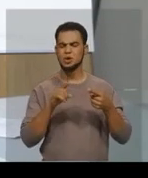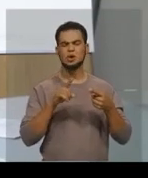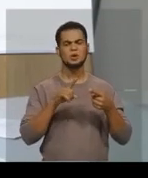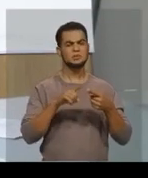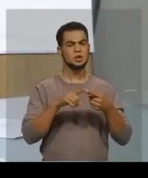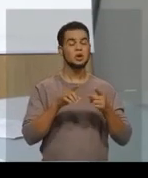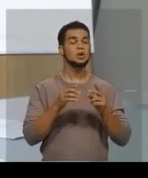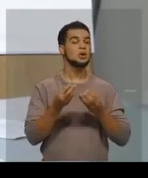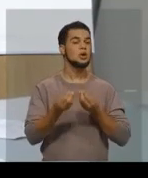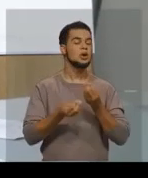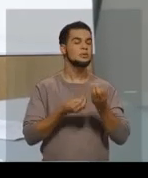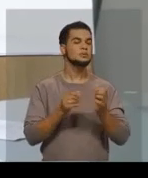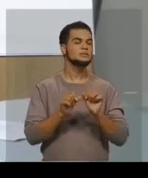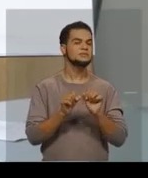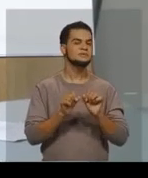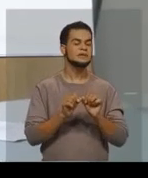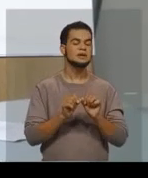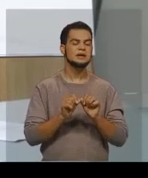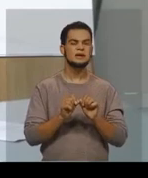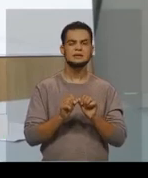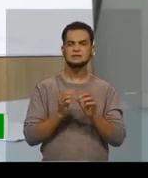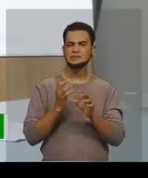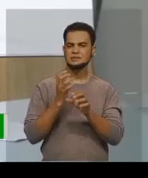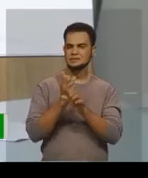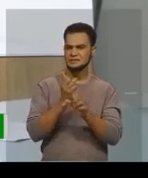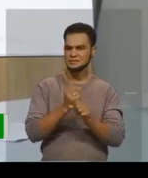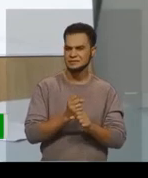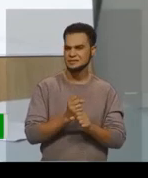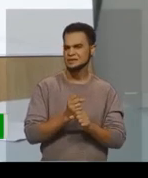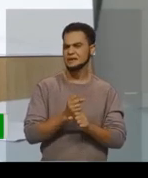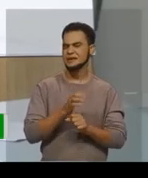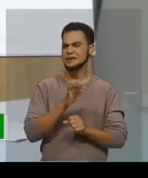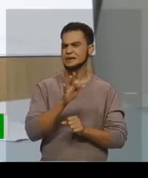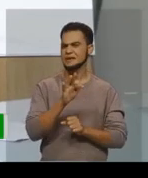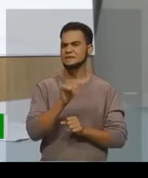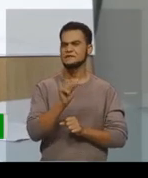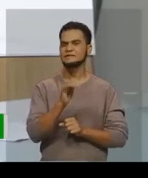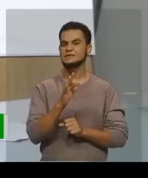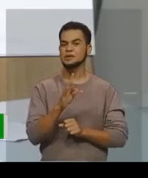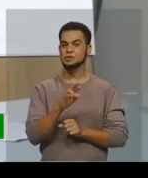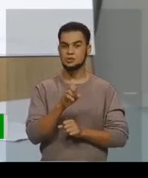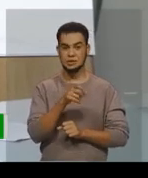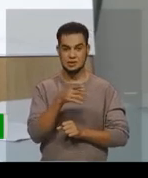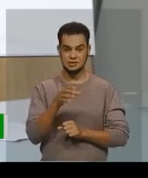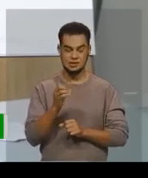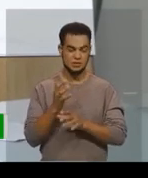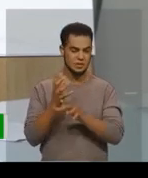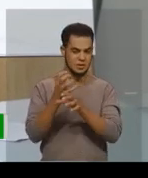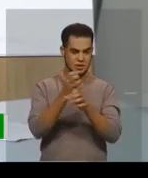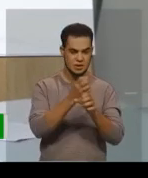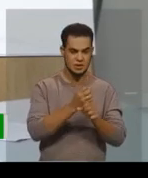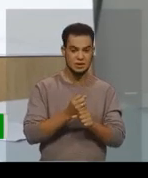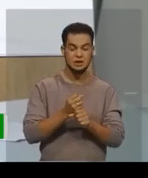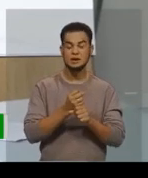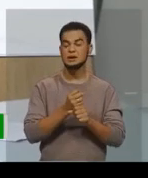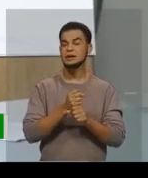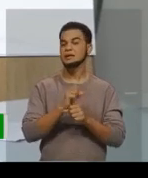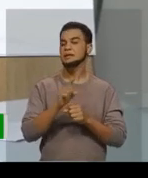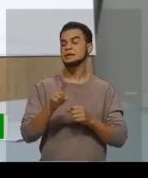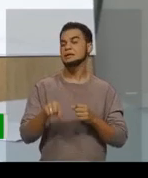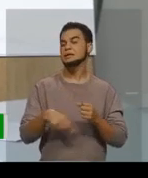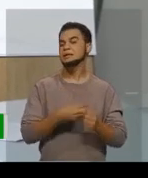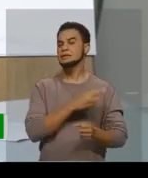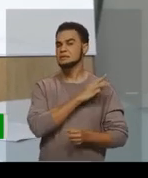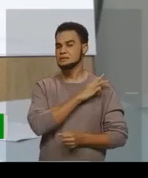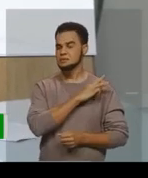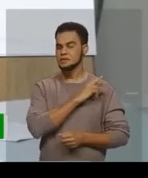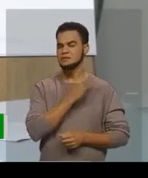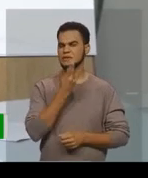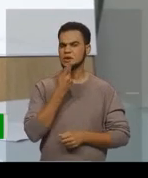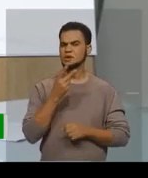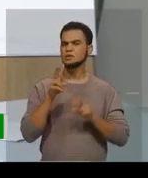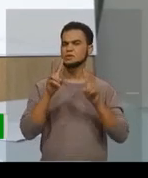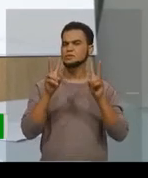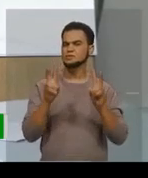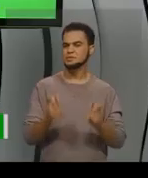desses termos, desse binômio, do trinômio. E no segundo ano a gente falou sobre permutação e fatorial.